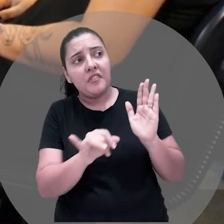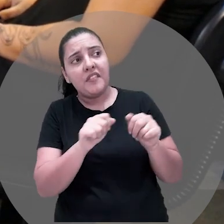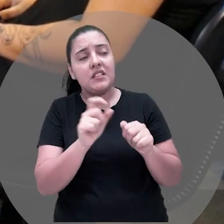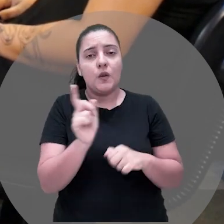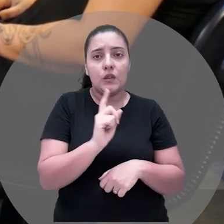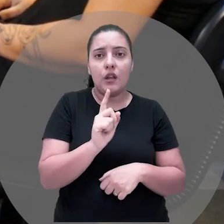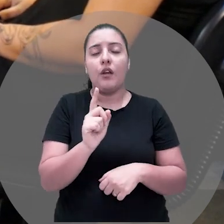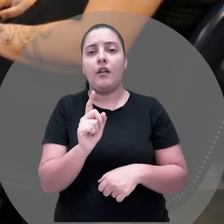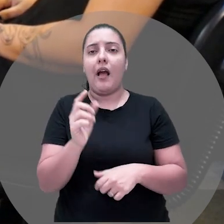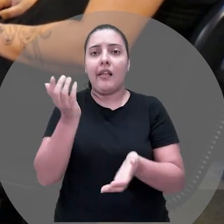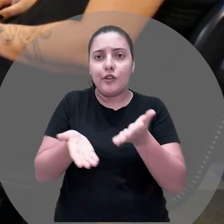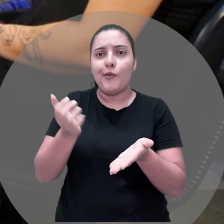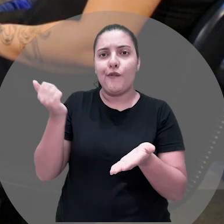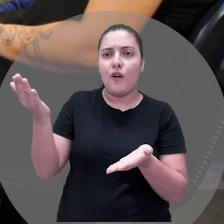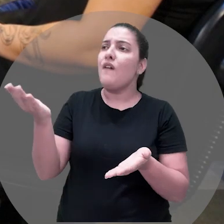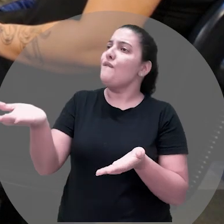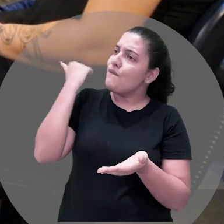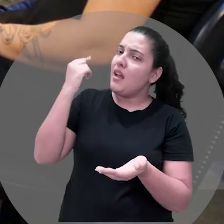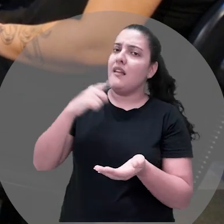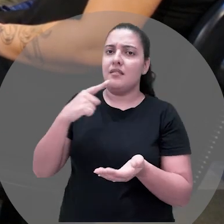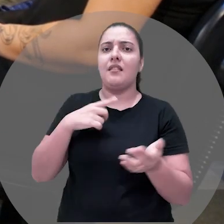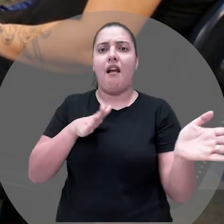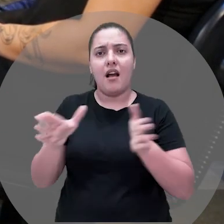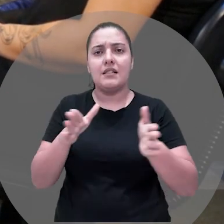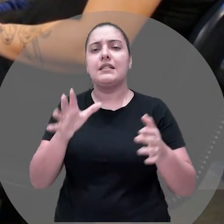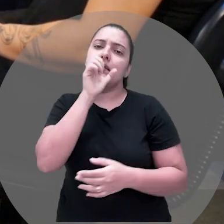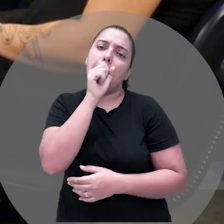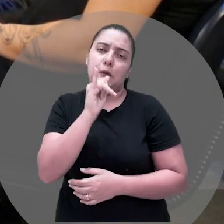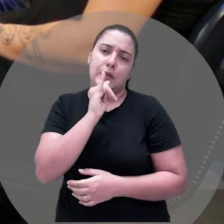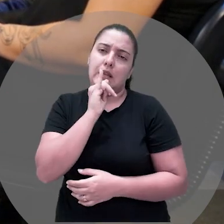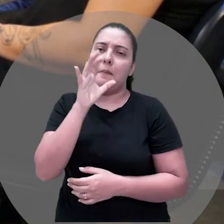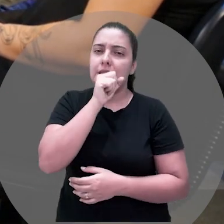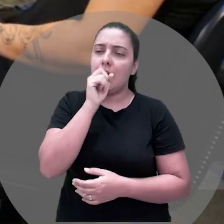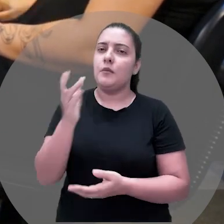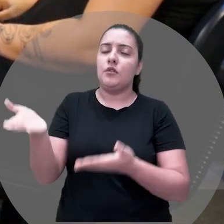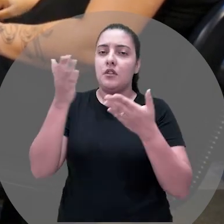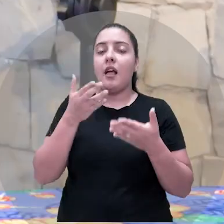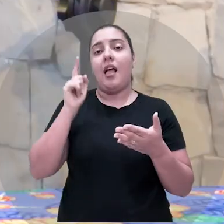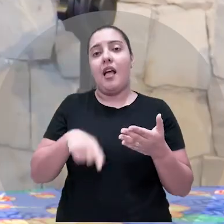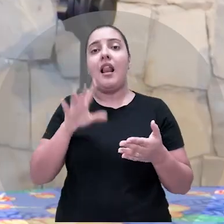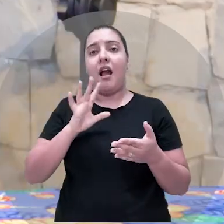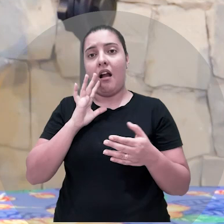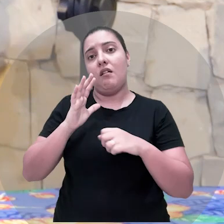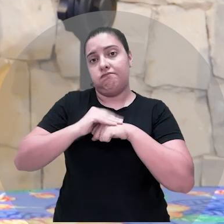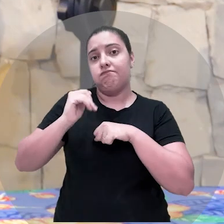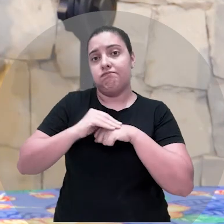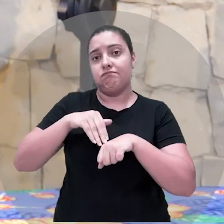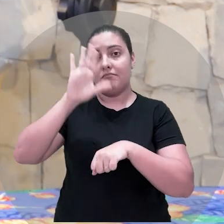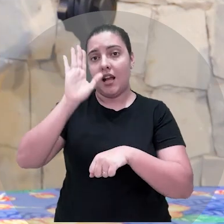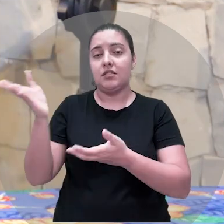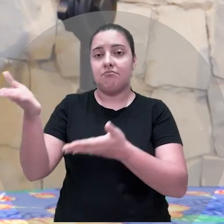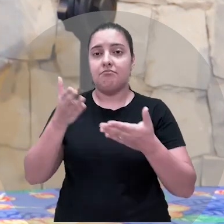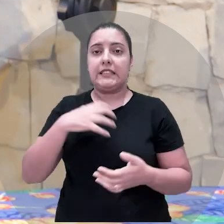né Fala um pouco sobre como é que tá sendo hoje até para as pessoas se conhecerem Fala aí todas as redes sociais pronto eu